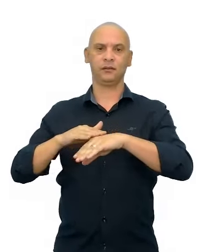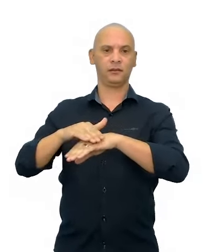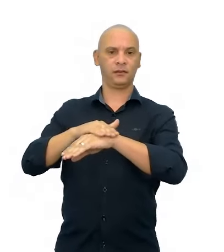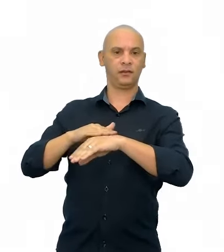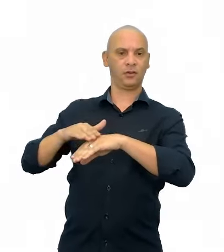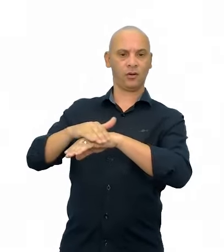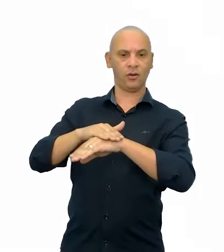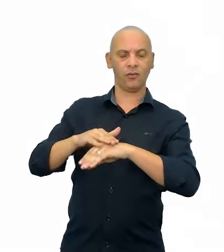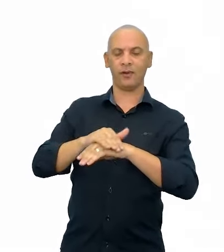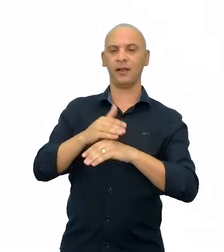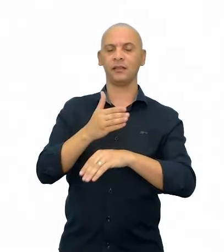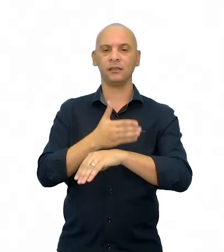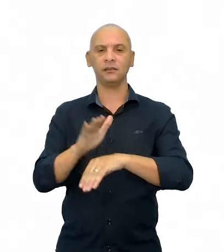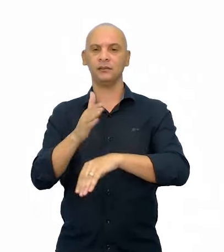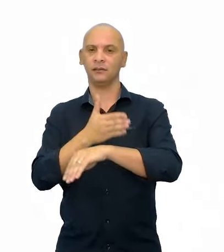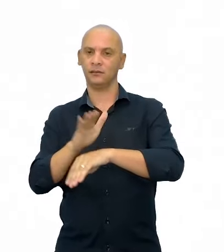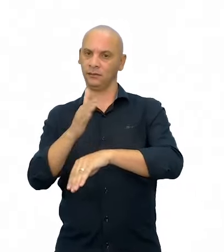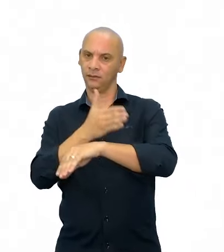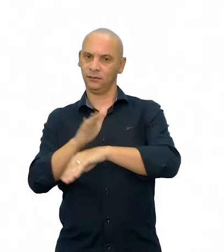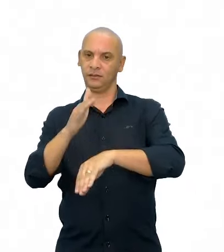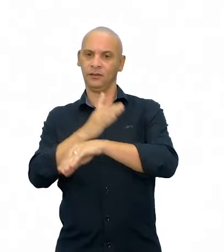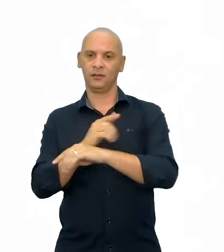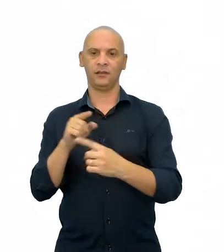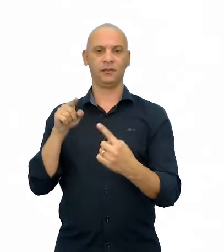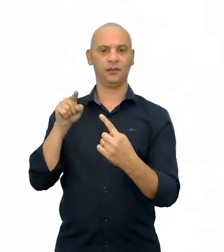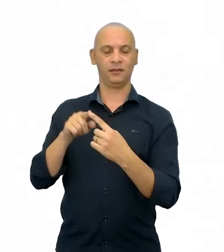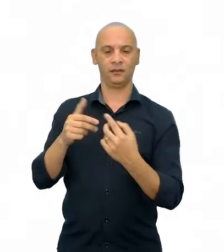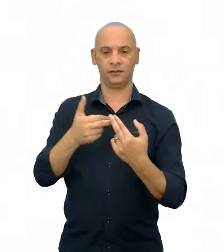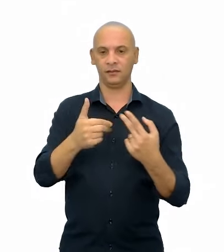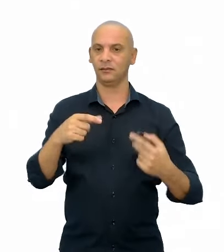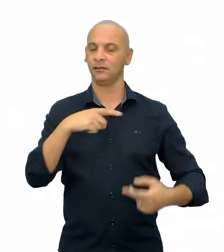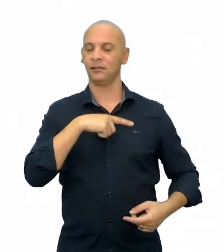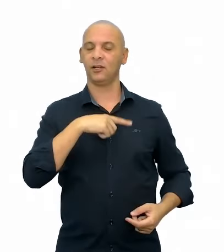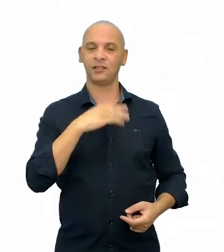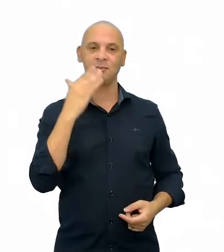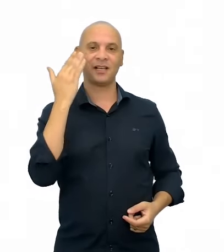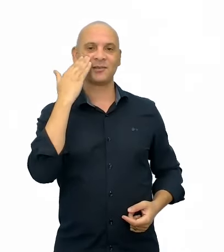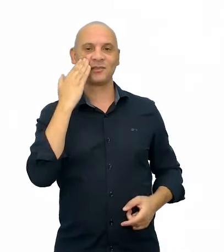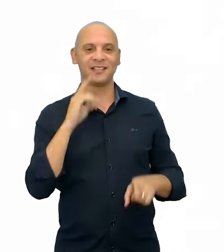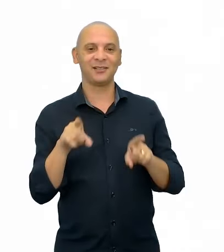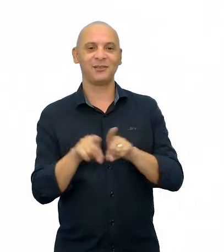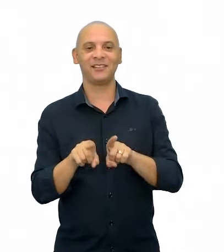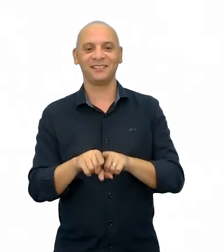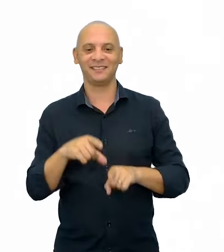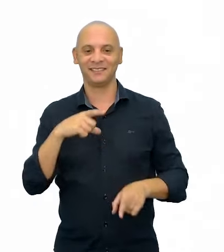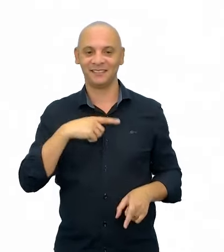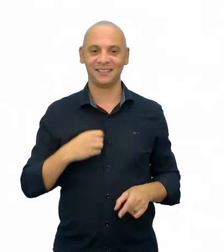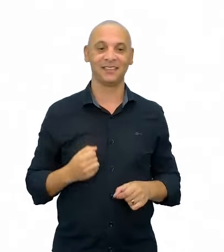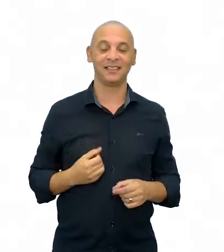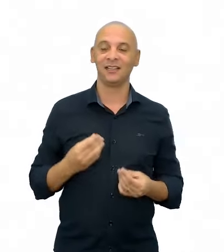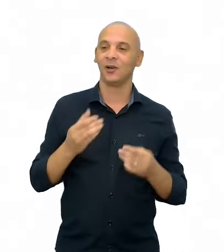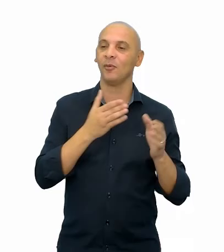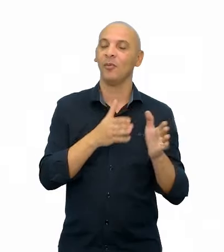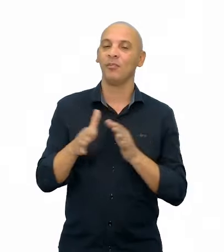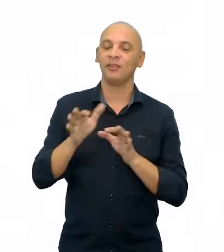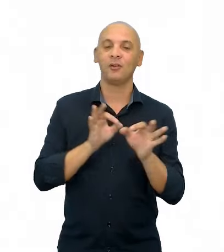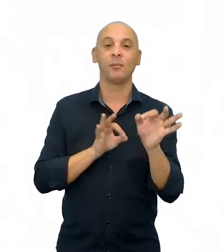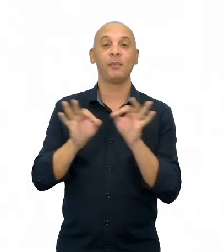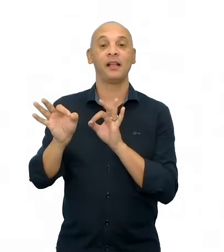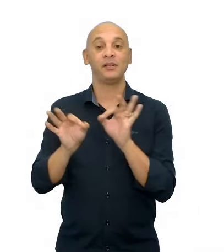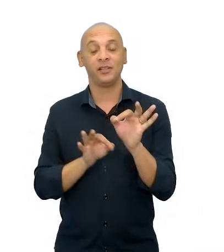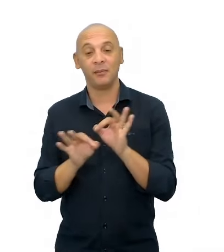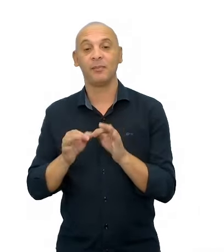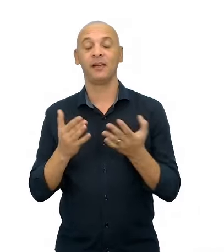os conhecimentos e ideias discutidas nessa formação para que seja finalizado o processo de